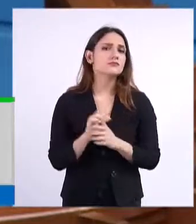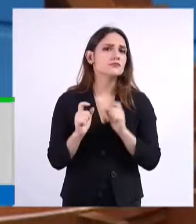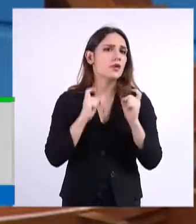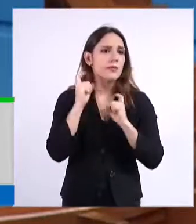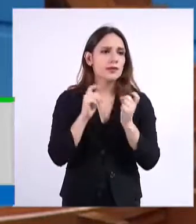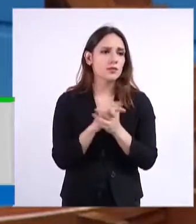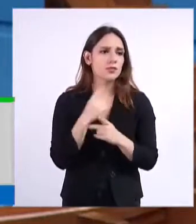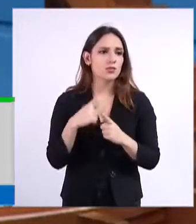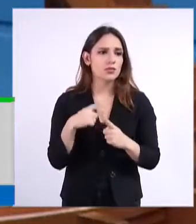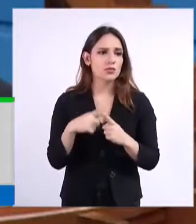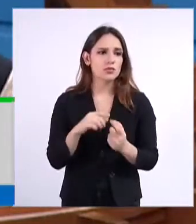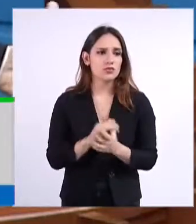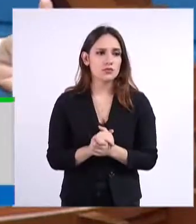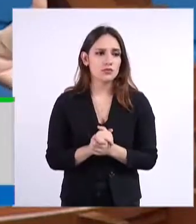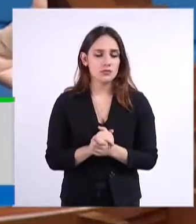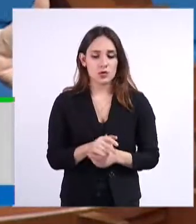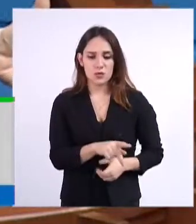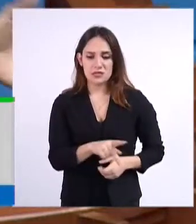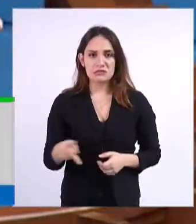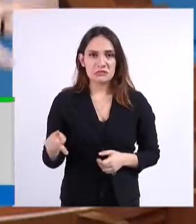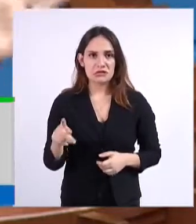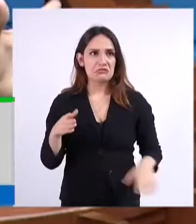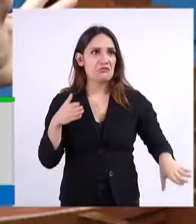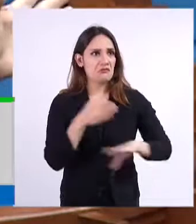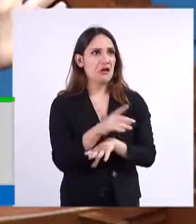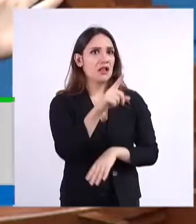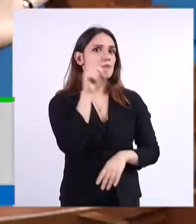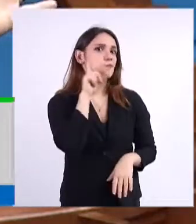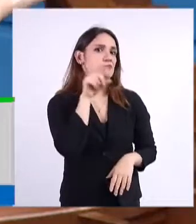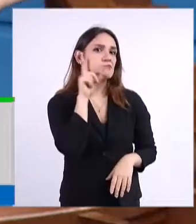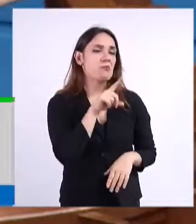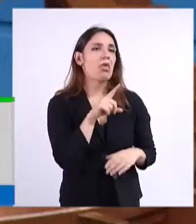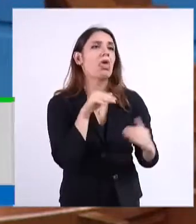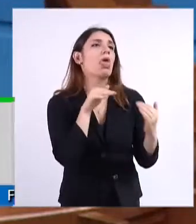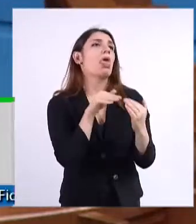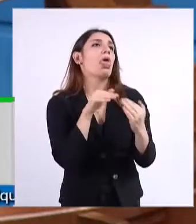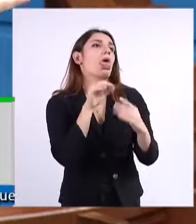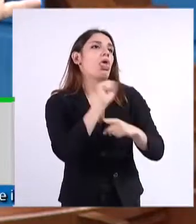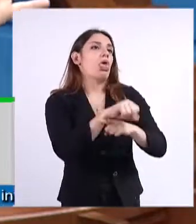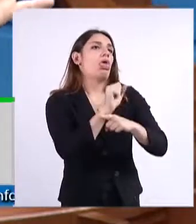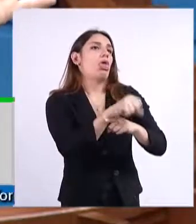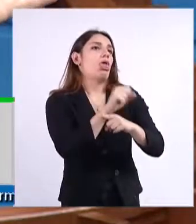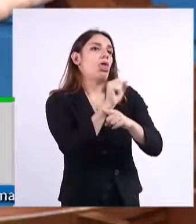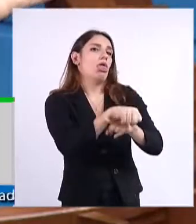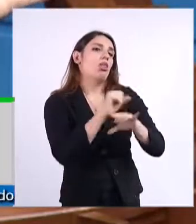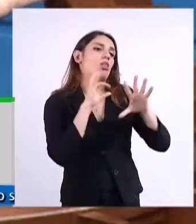Unidos, abaixa as calças, é isso que aconteceu com essa viagem agora.